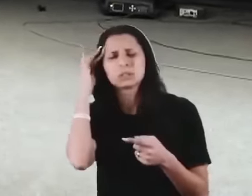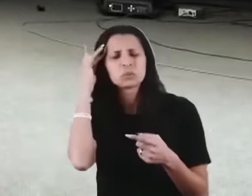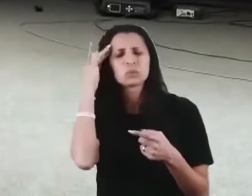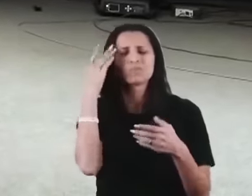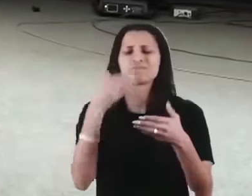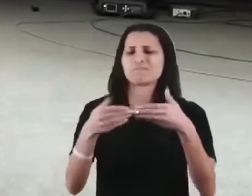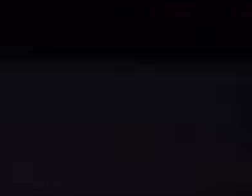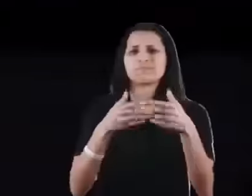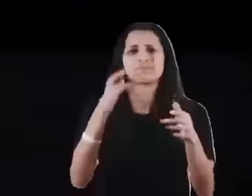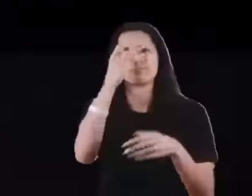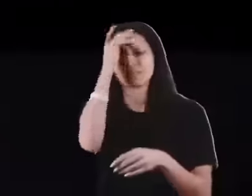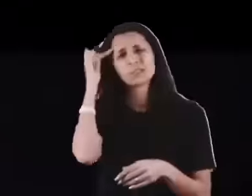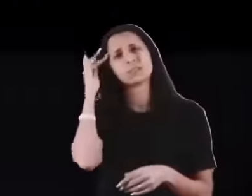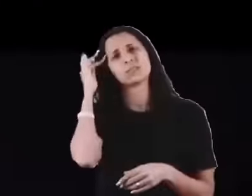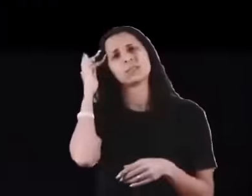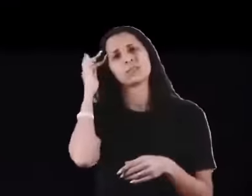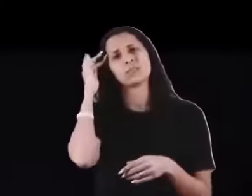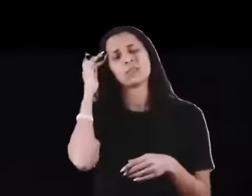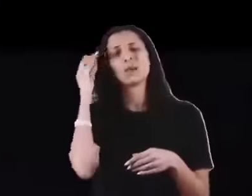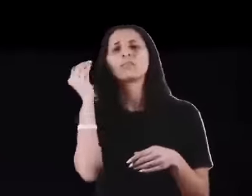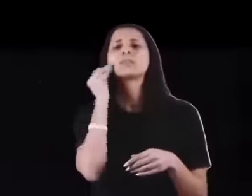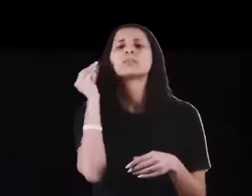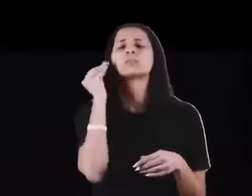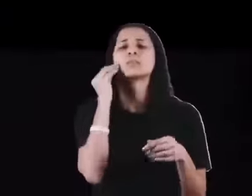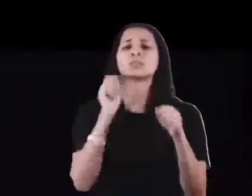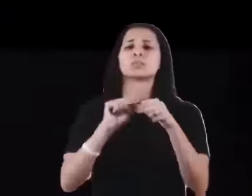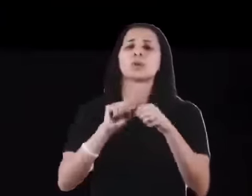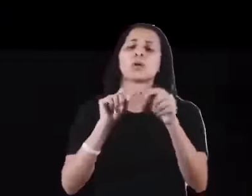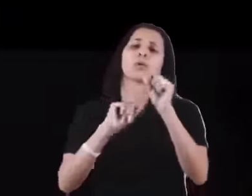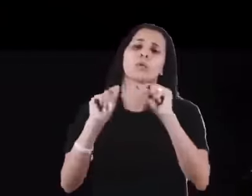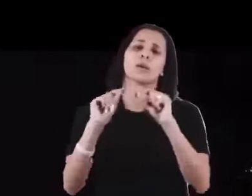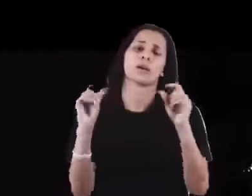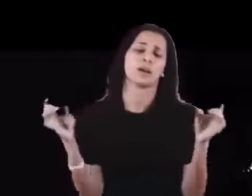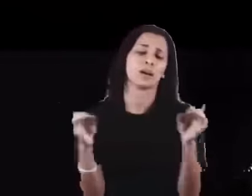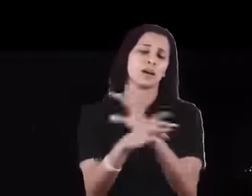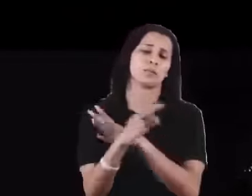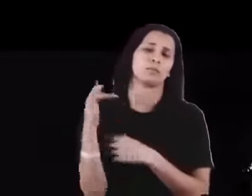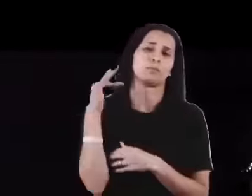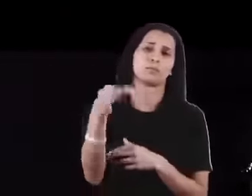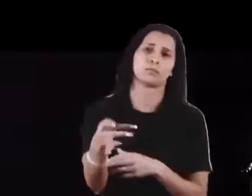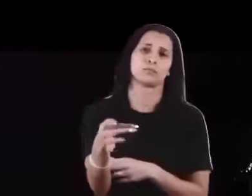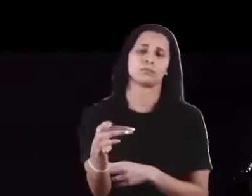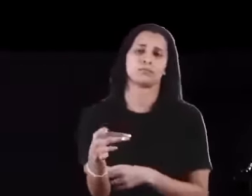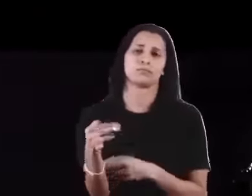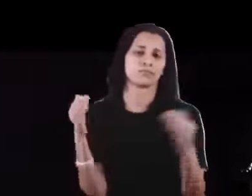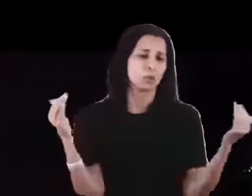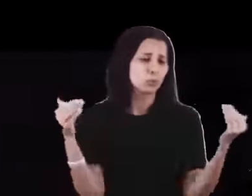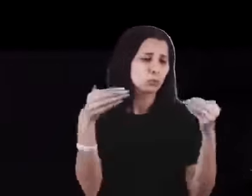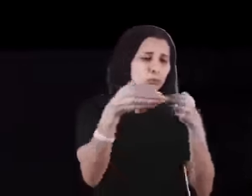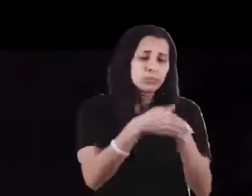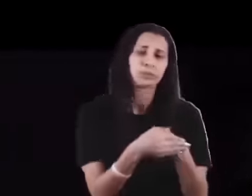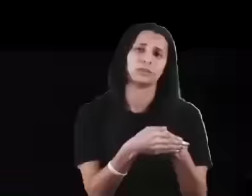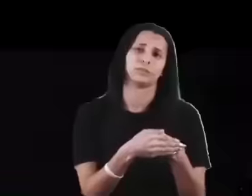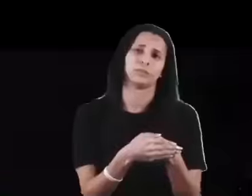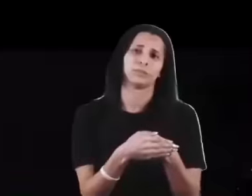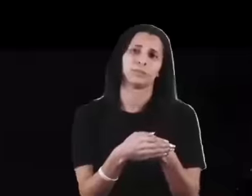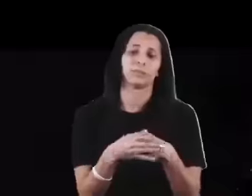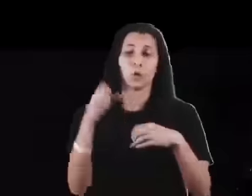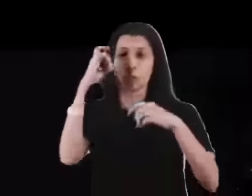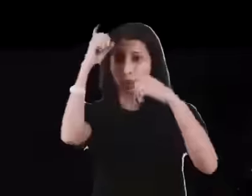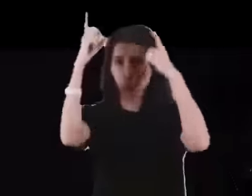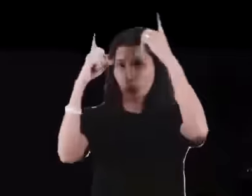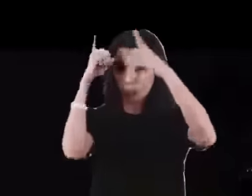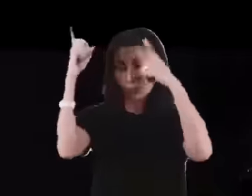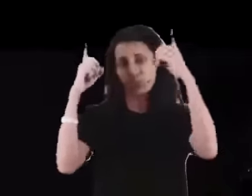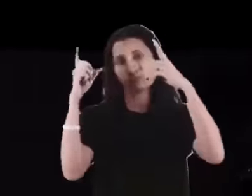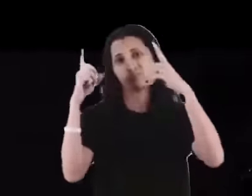encobrir o seu futuro de você o seu deste o seu dom de você sua